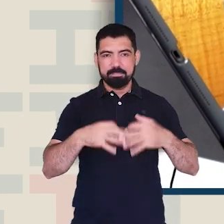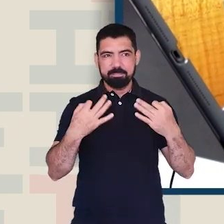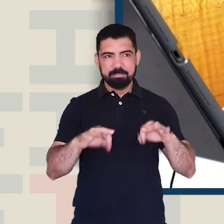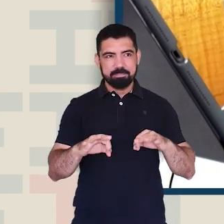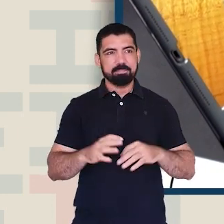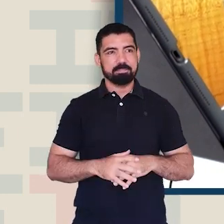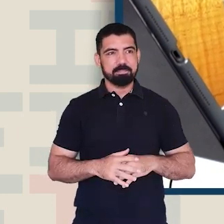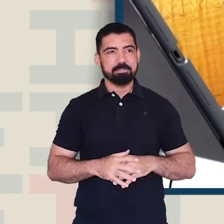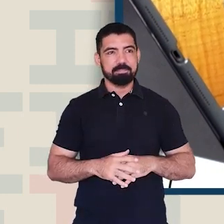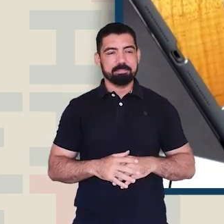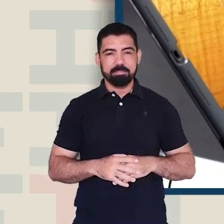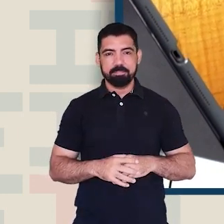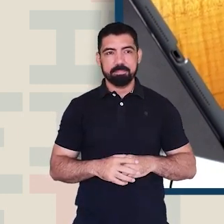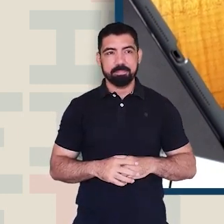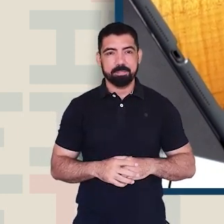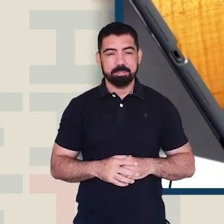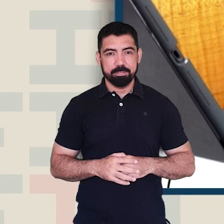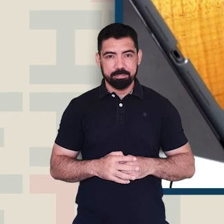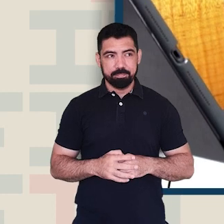Aquele sweep picking.